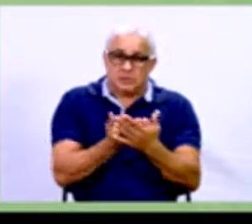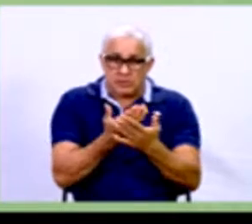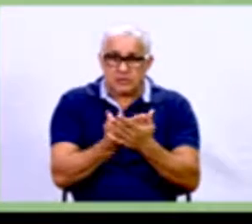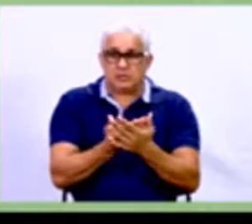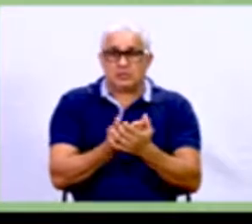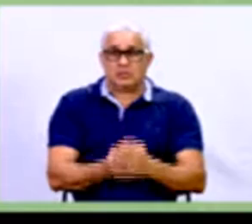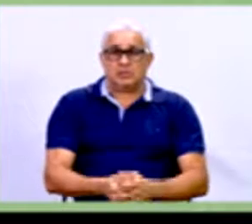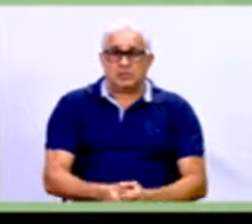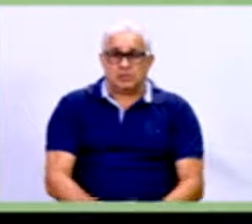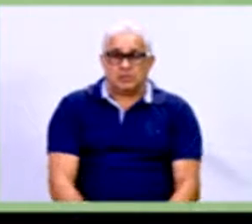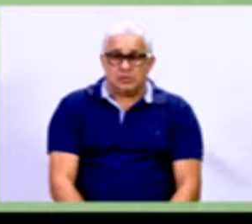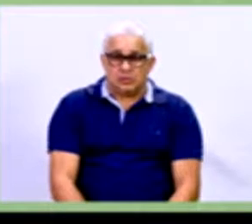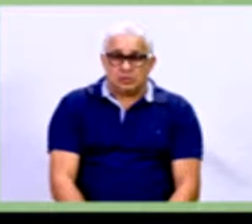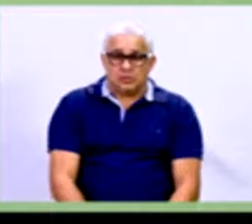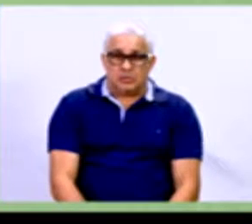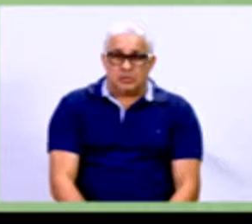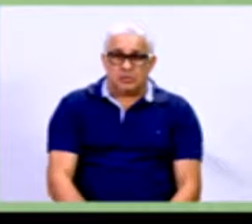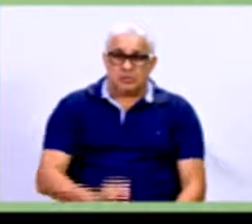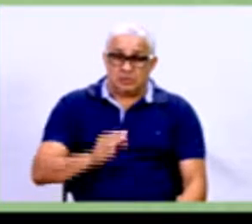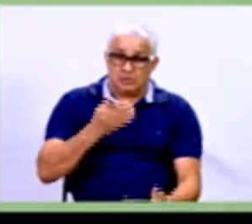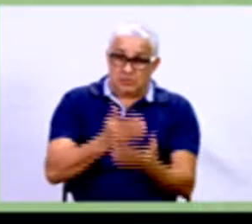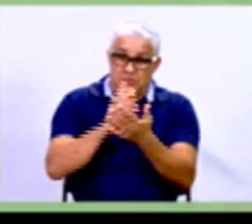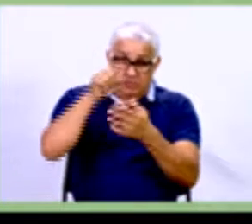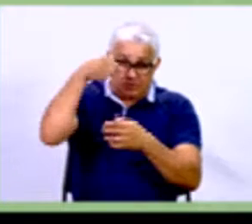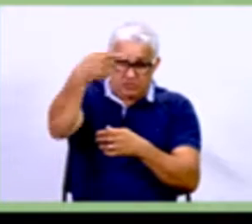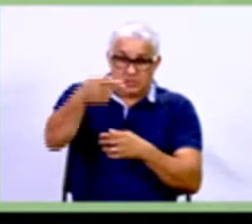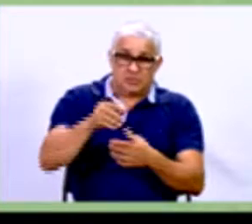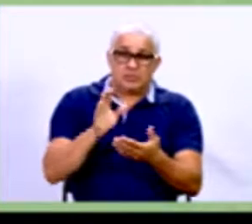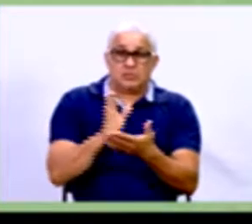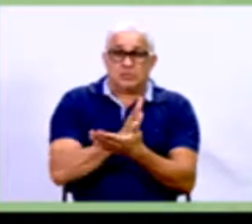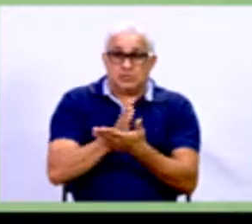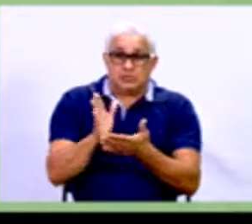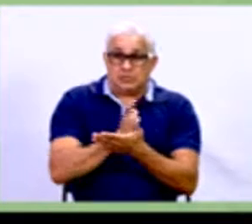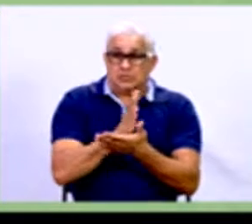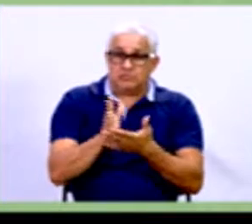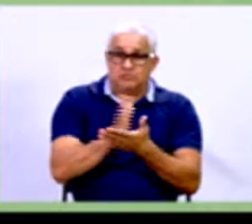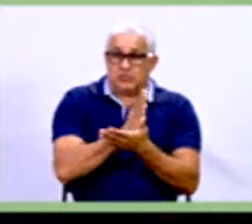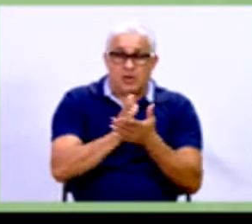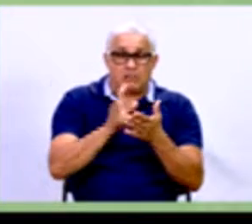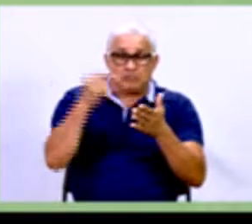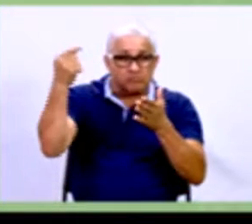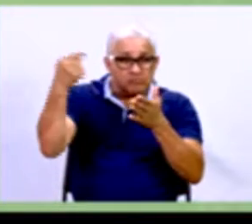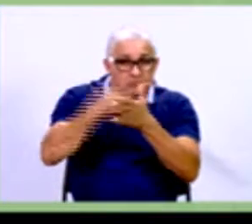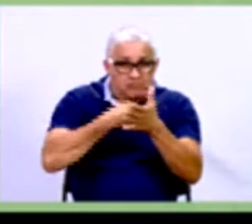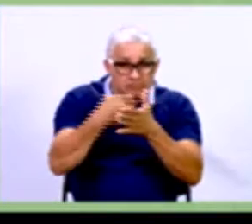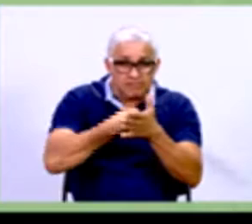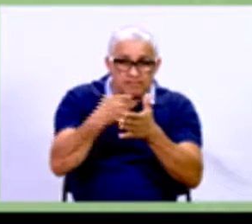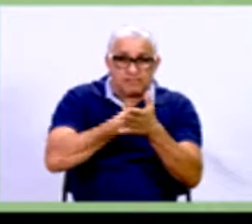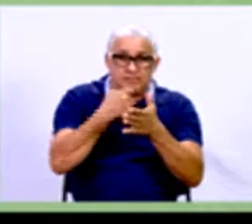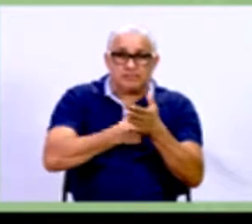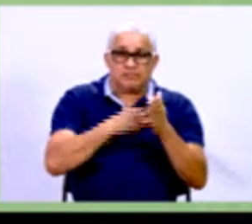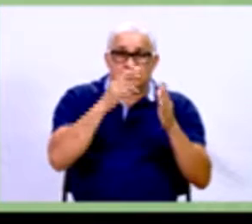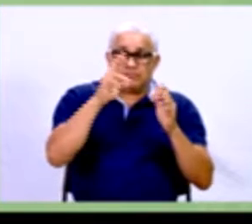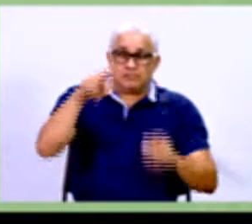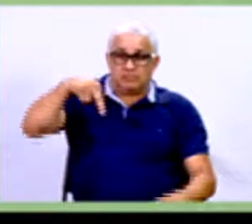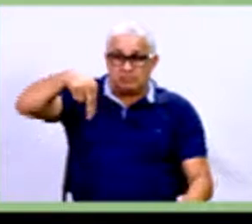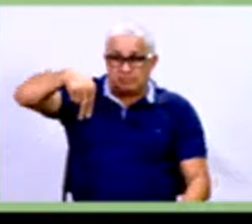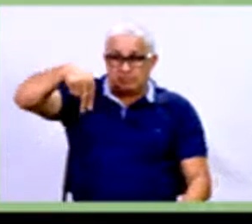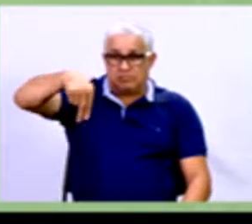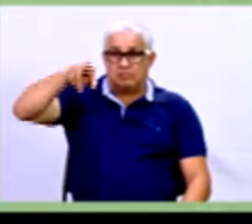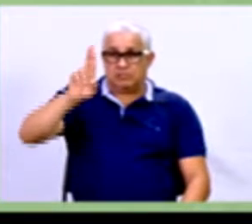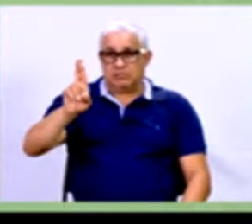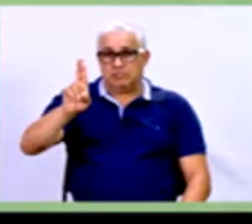procurassem trazer, né, na próxima aula, que sejam algumas indagações, alguns questionamentos sobre essa questão das NRs, certo?